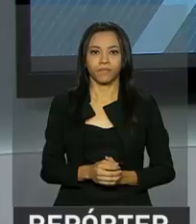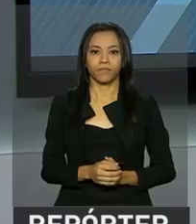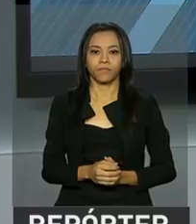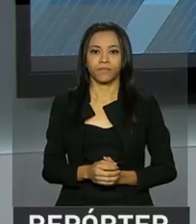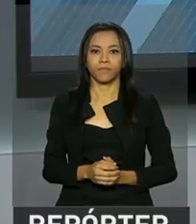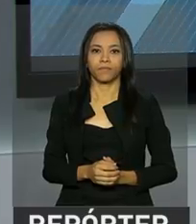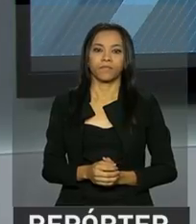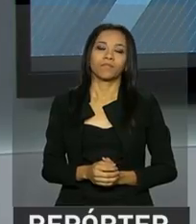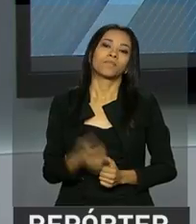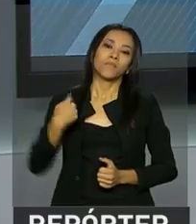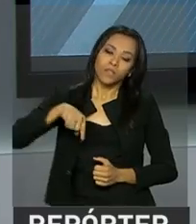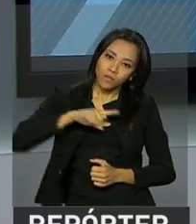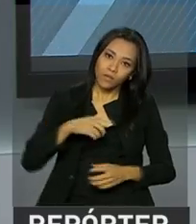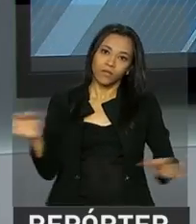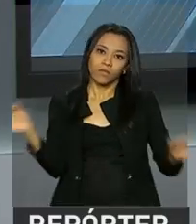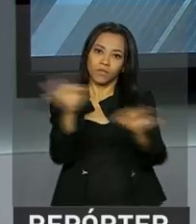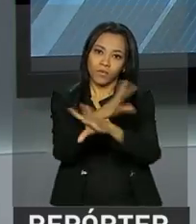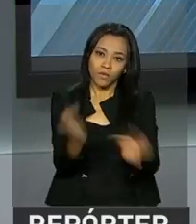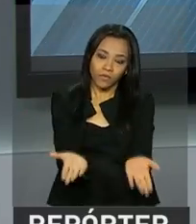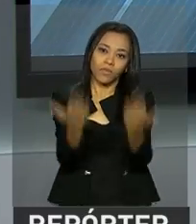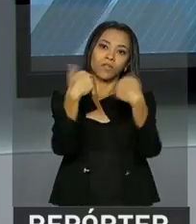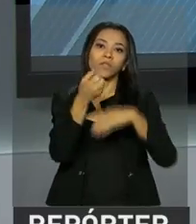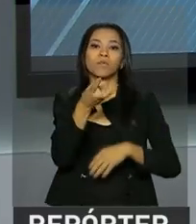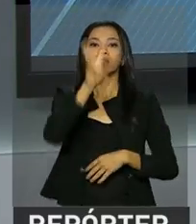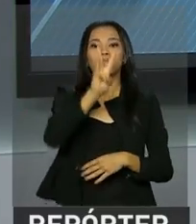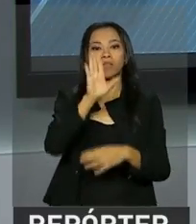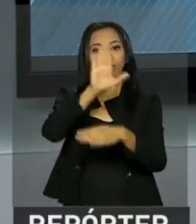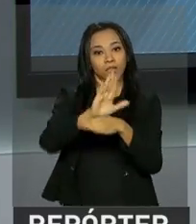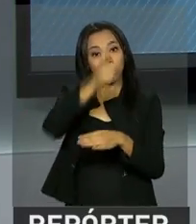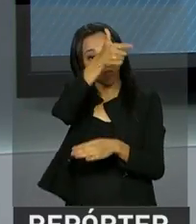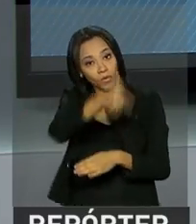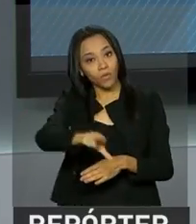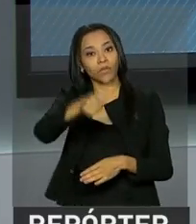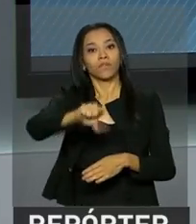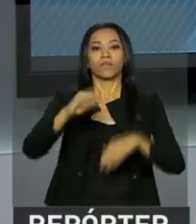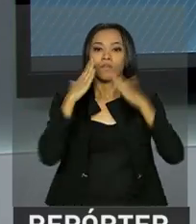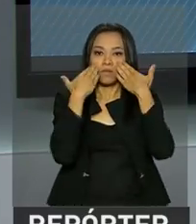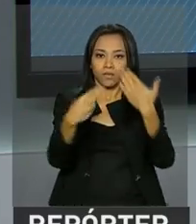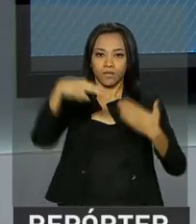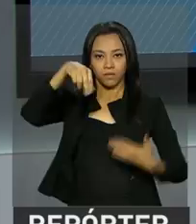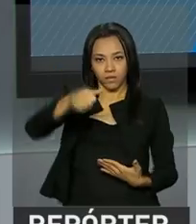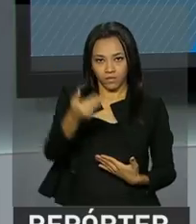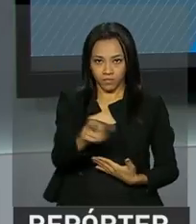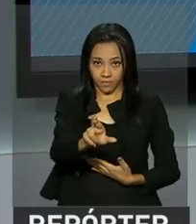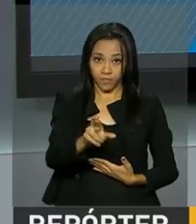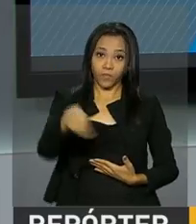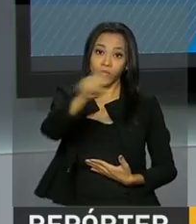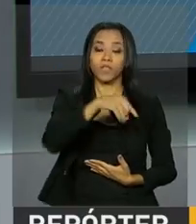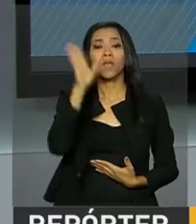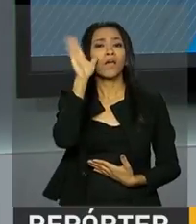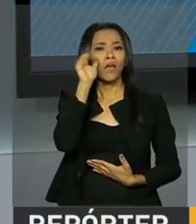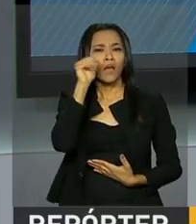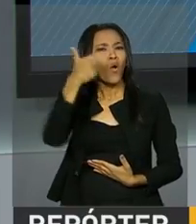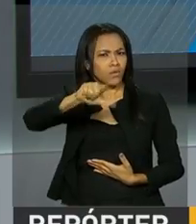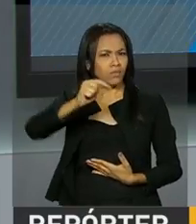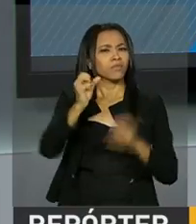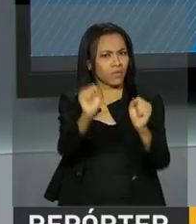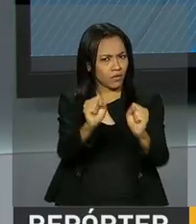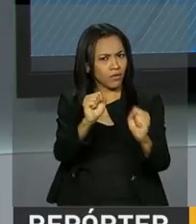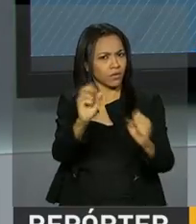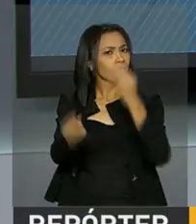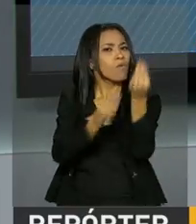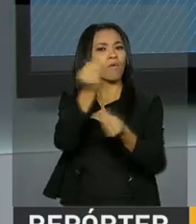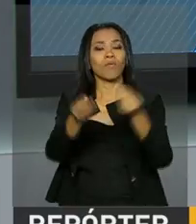e nós ficamos por aqui voltamos às três da tarde na nossa próxima edição do repórter nbr você pode rever as